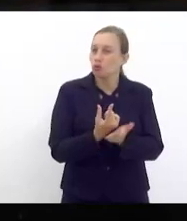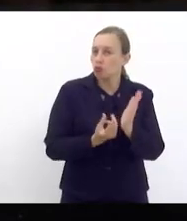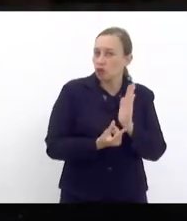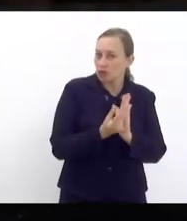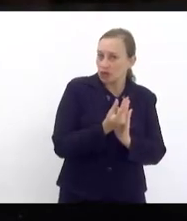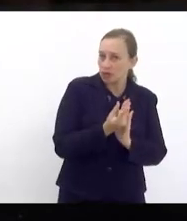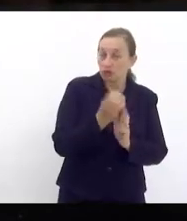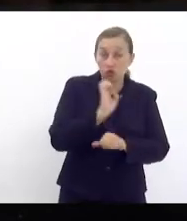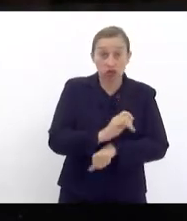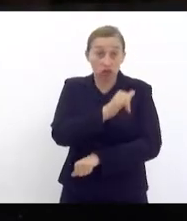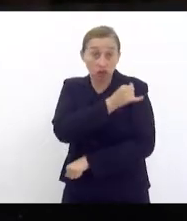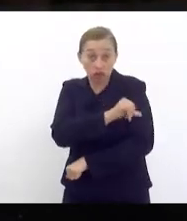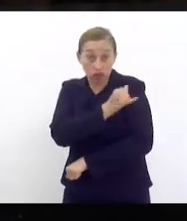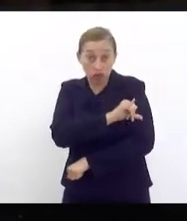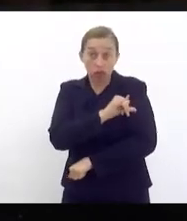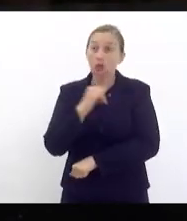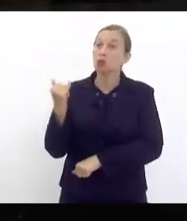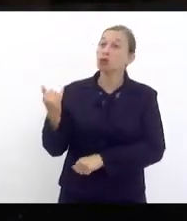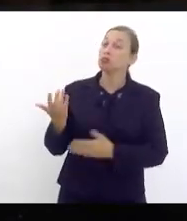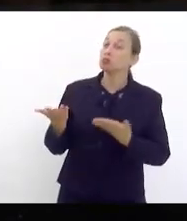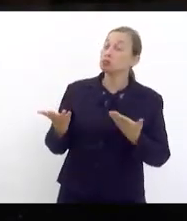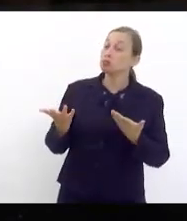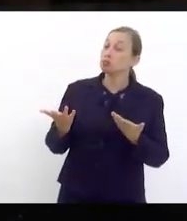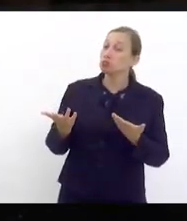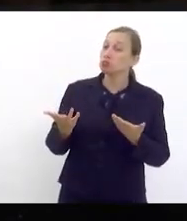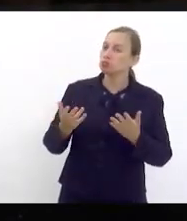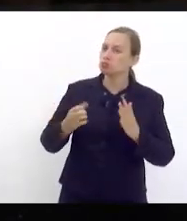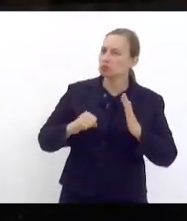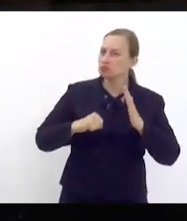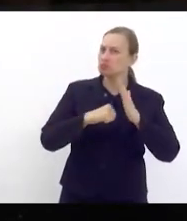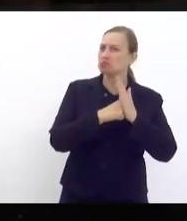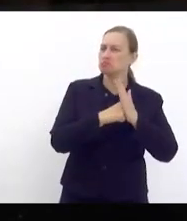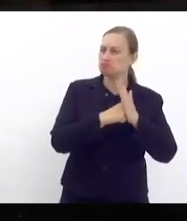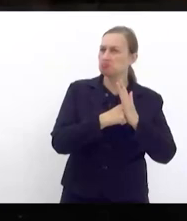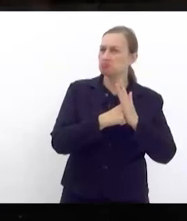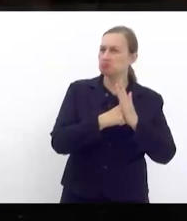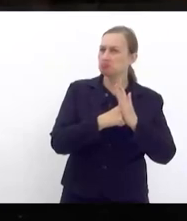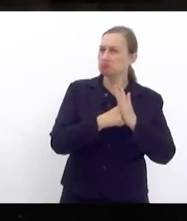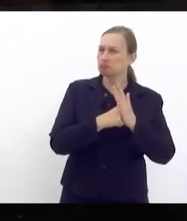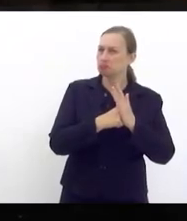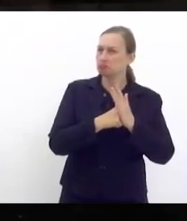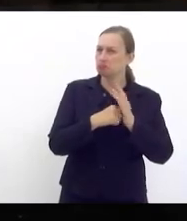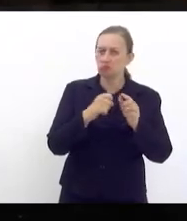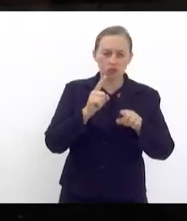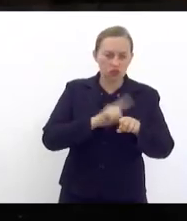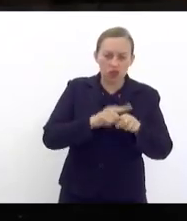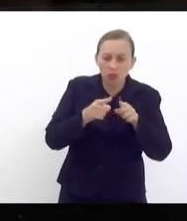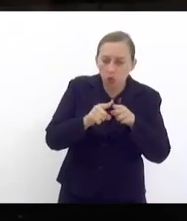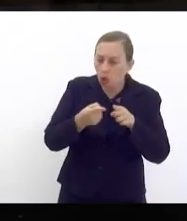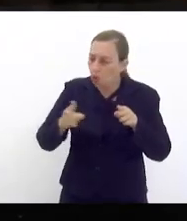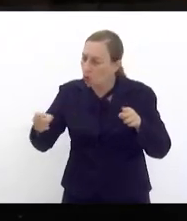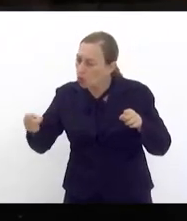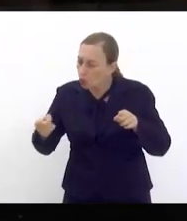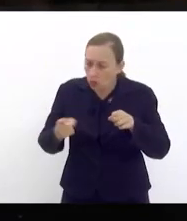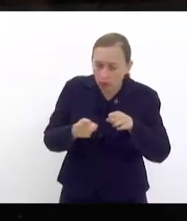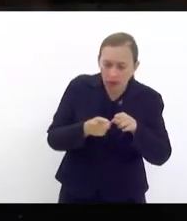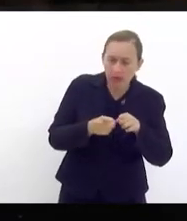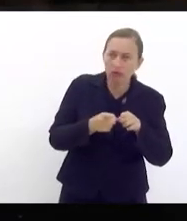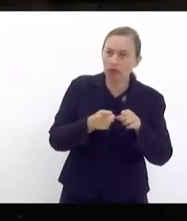Janeiro e portanto, impactar no médio e no longo prazo, a